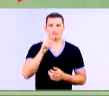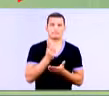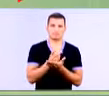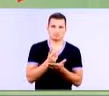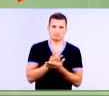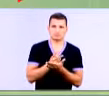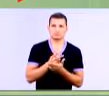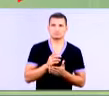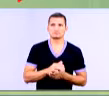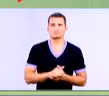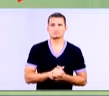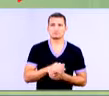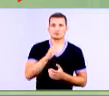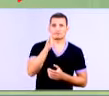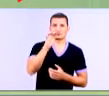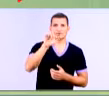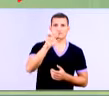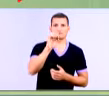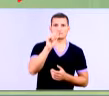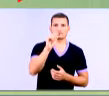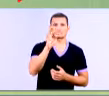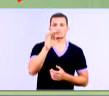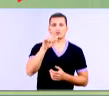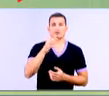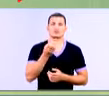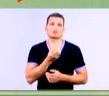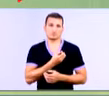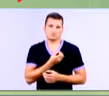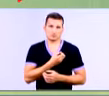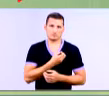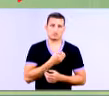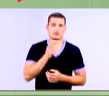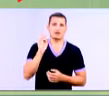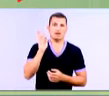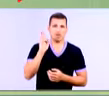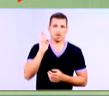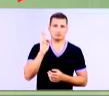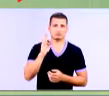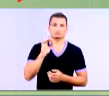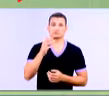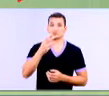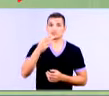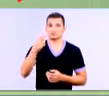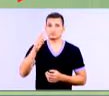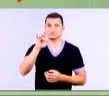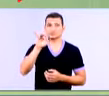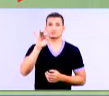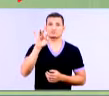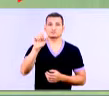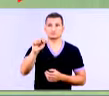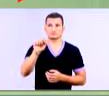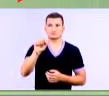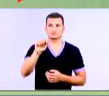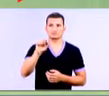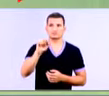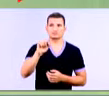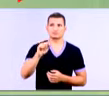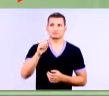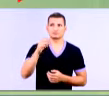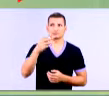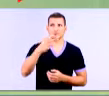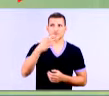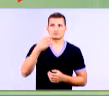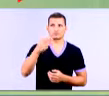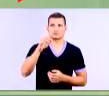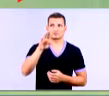O float, ele é um número real de apenas 32 bits, quer dizer, é grande pra caramba. 32